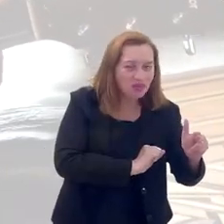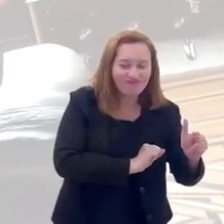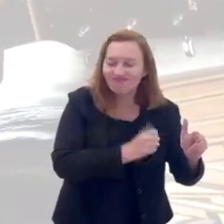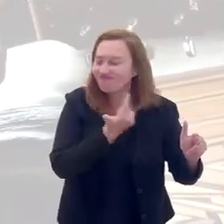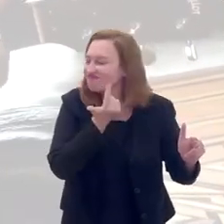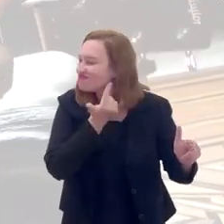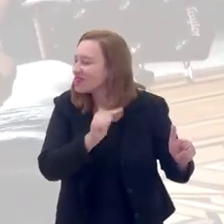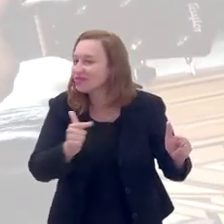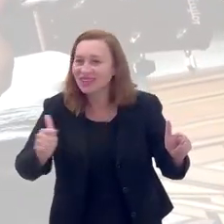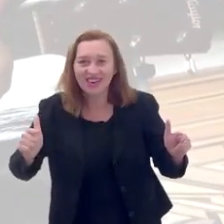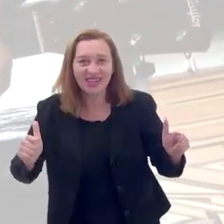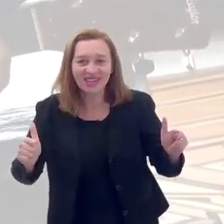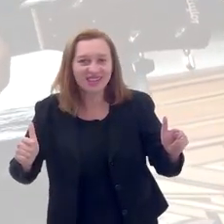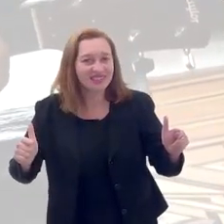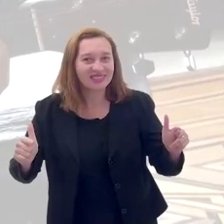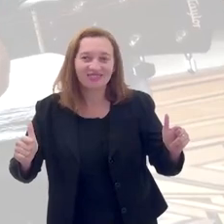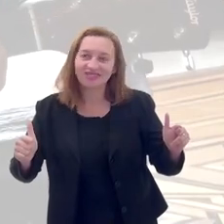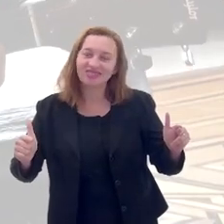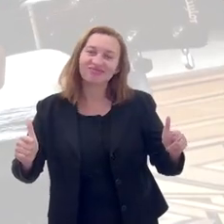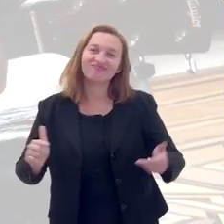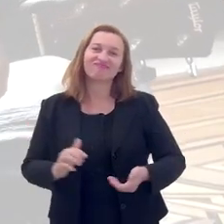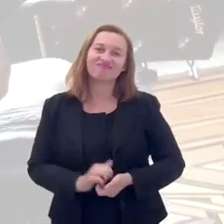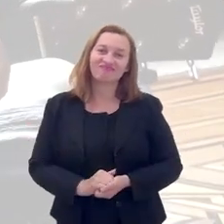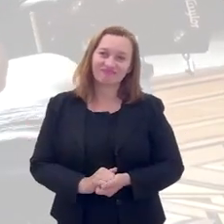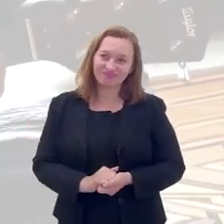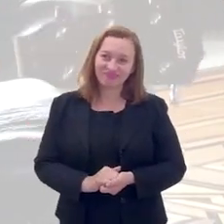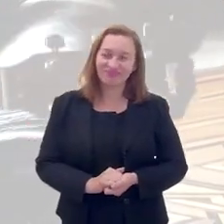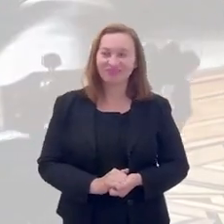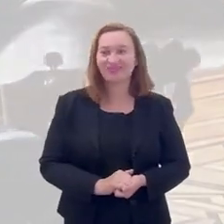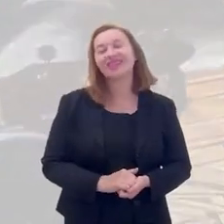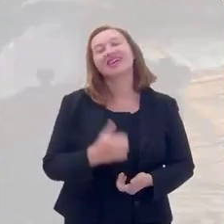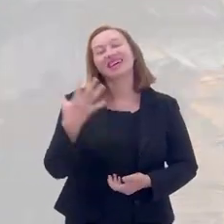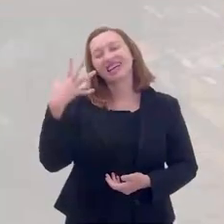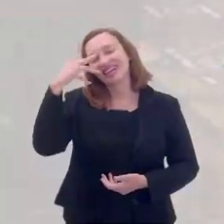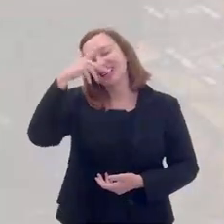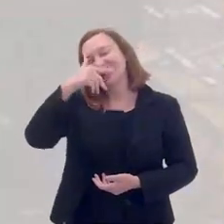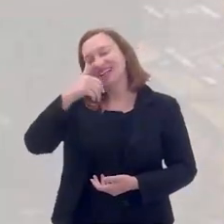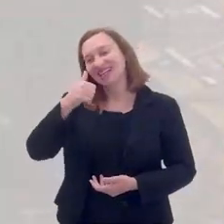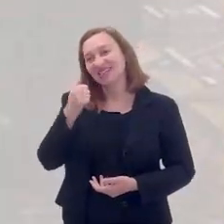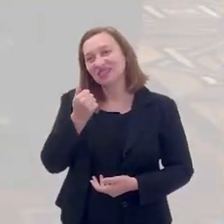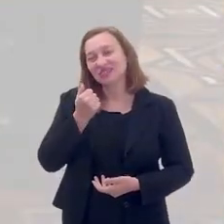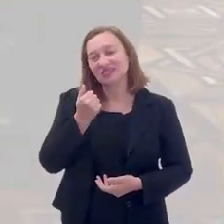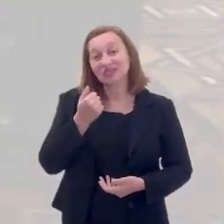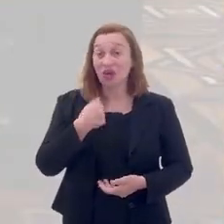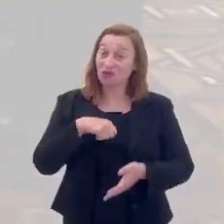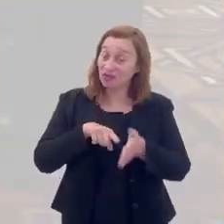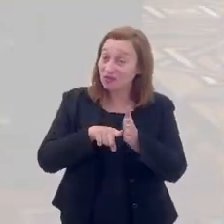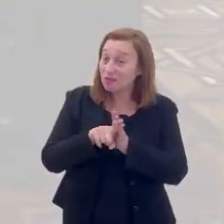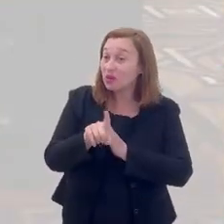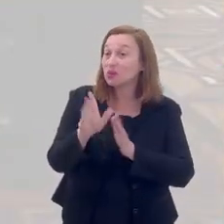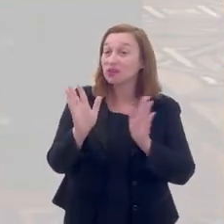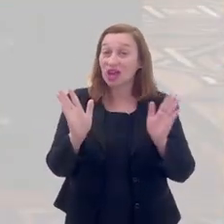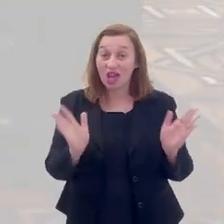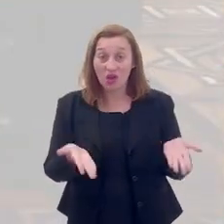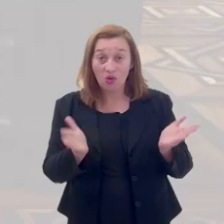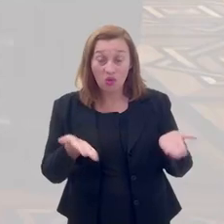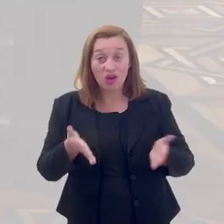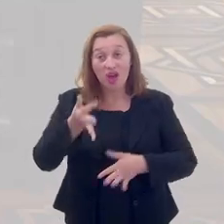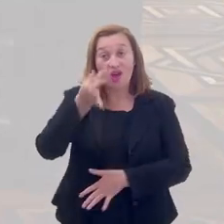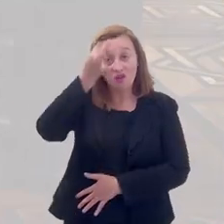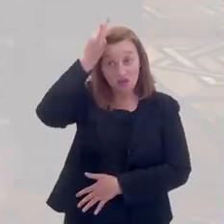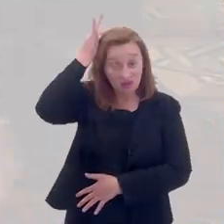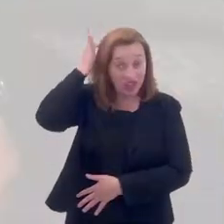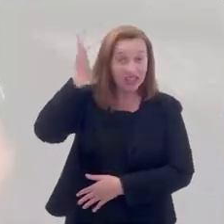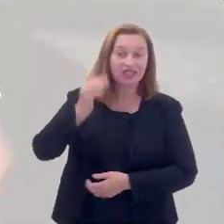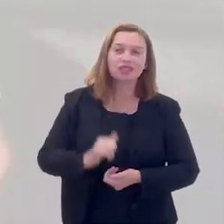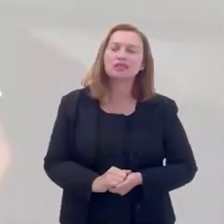como eu coisa linda Brasil eu vou fazer uma pergunta agora ao Fred